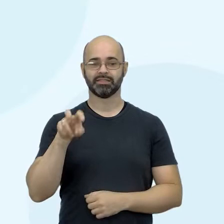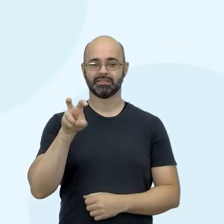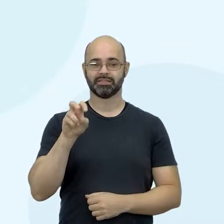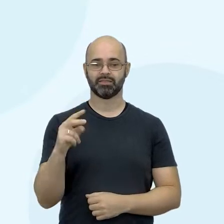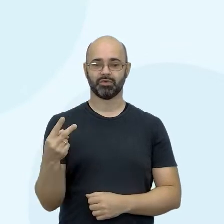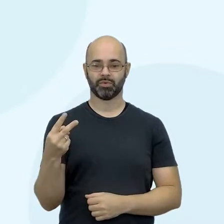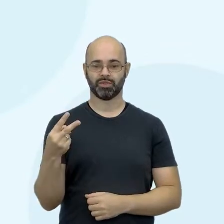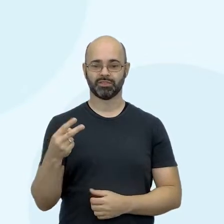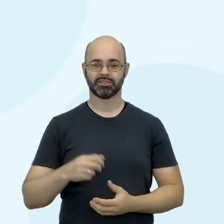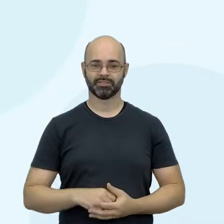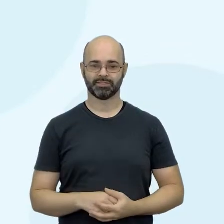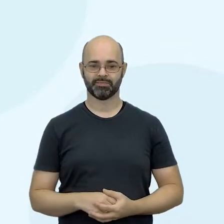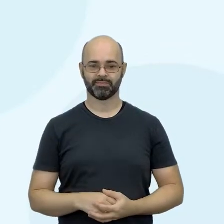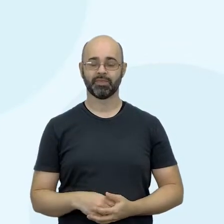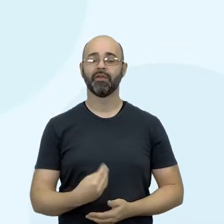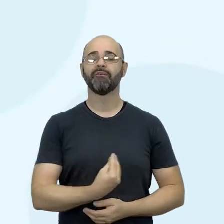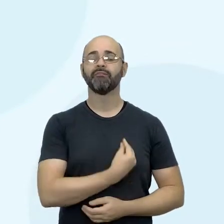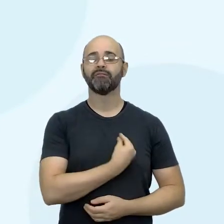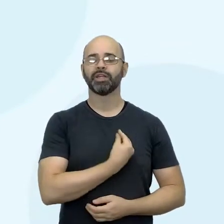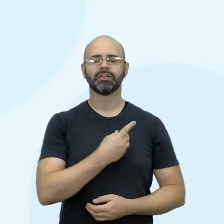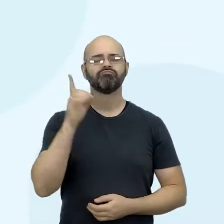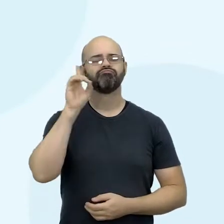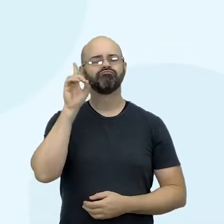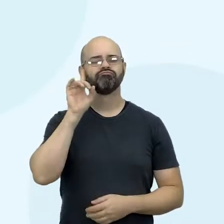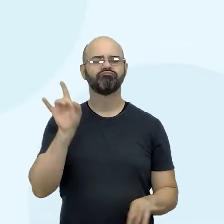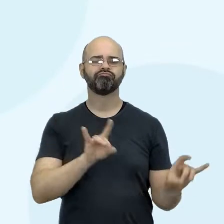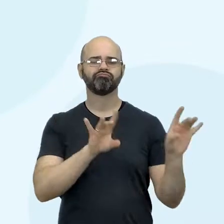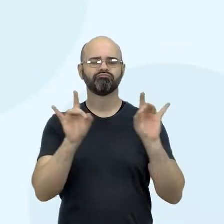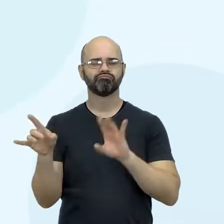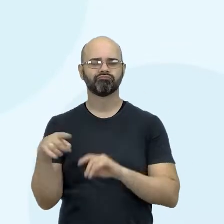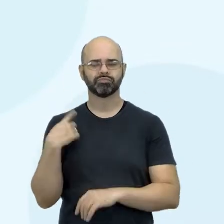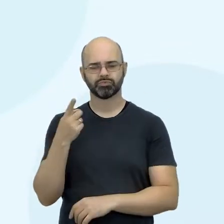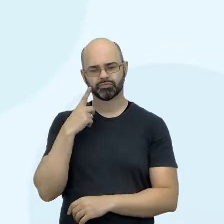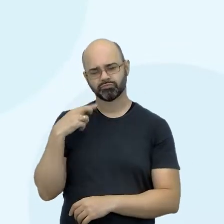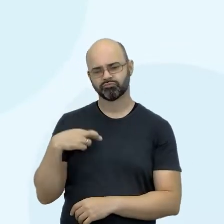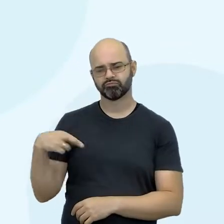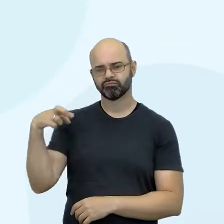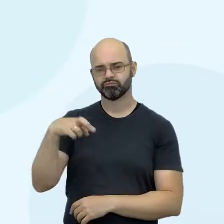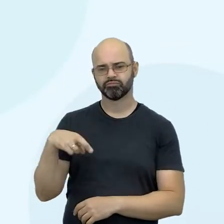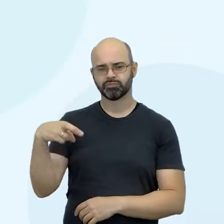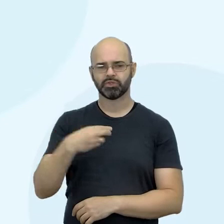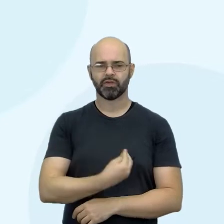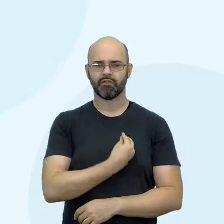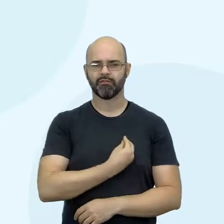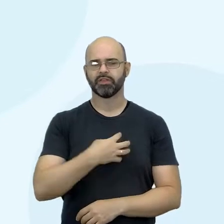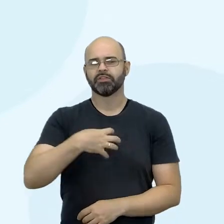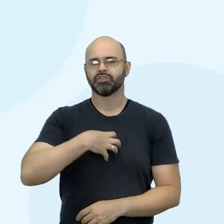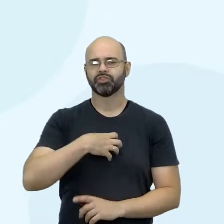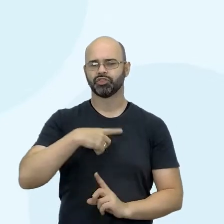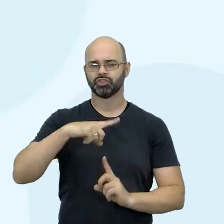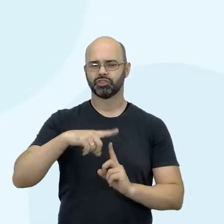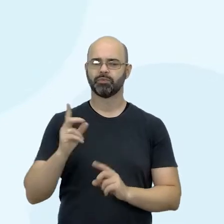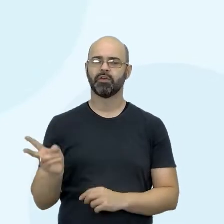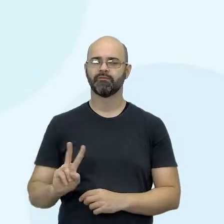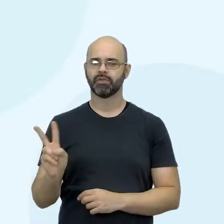analisar situações da vida cotidiana, estilos de vida, valores, condutas,